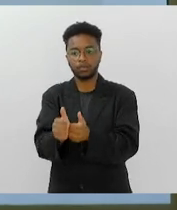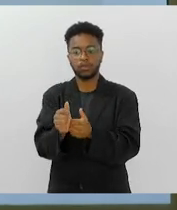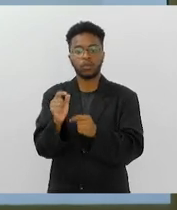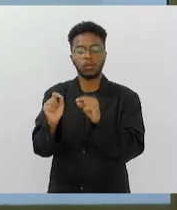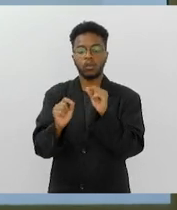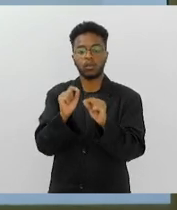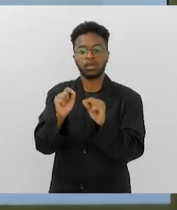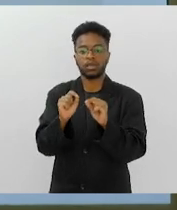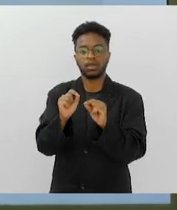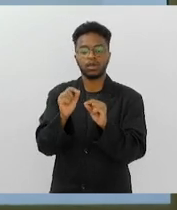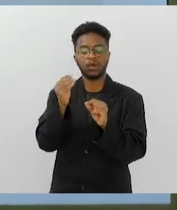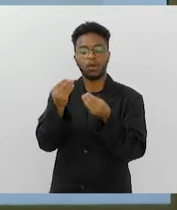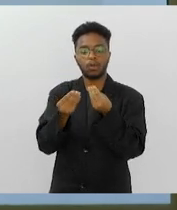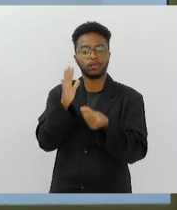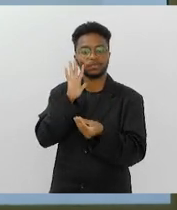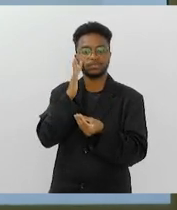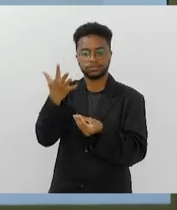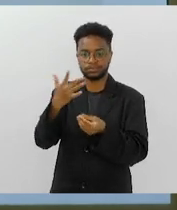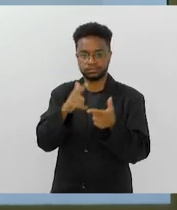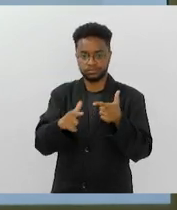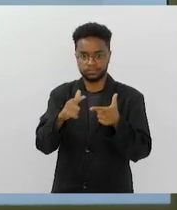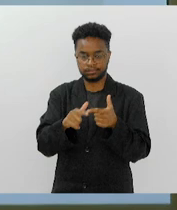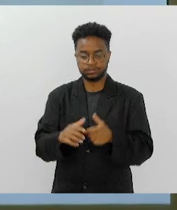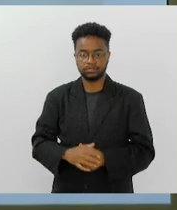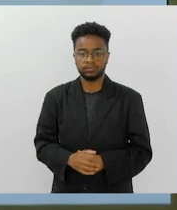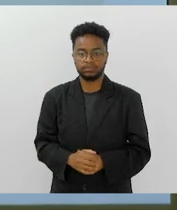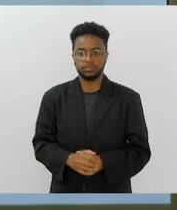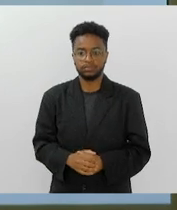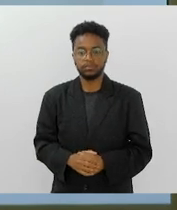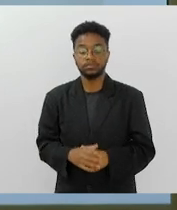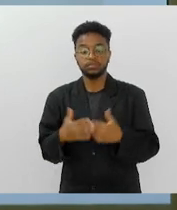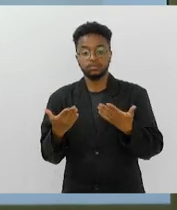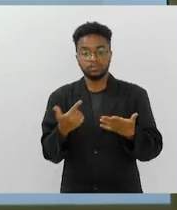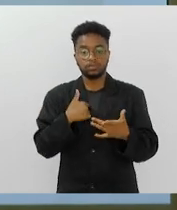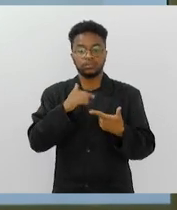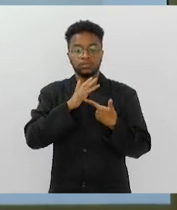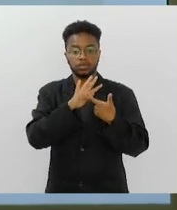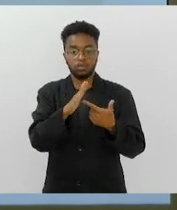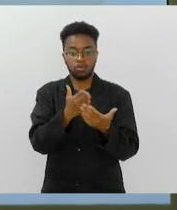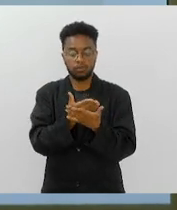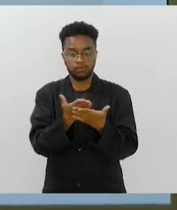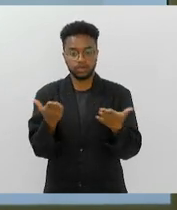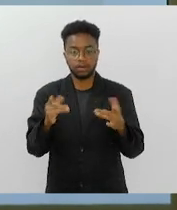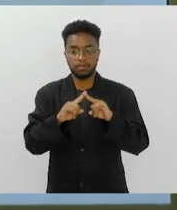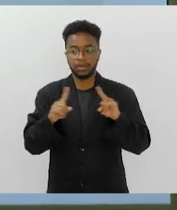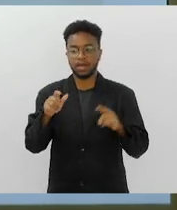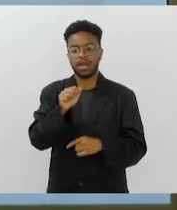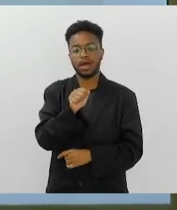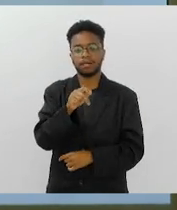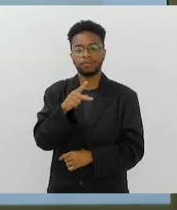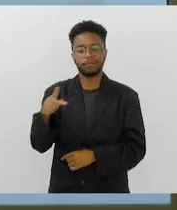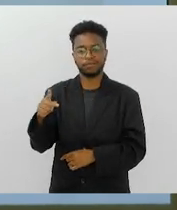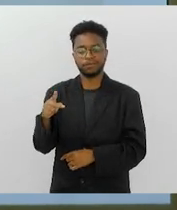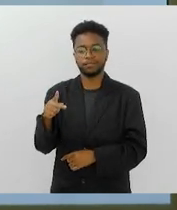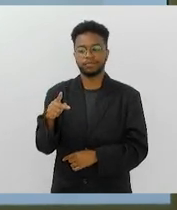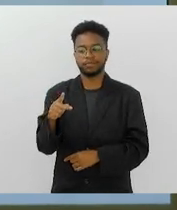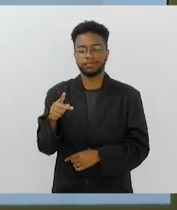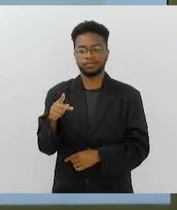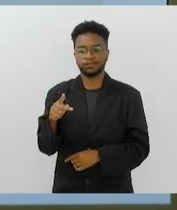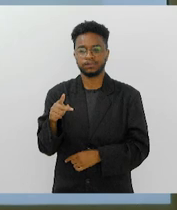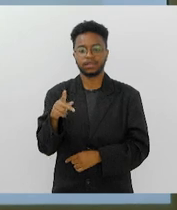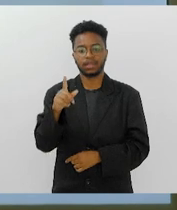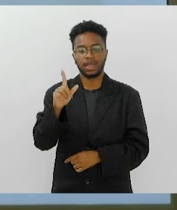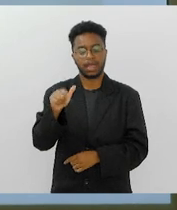da ocorrência. Então, eu vou mostrar para vocês, mas esse aplicativo ele tem sido basilar